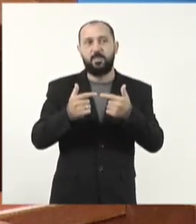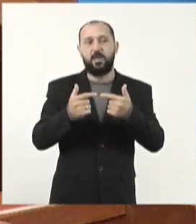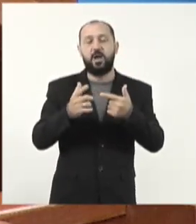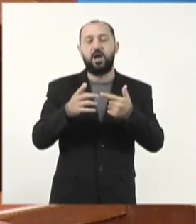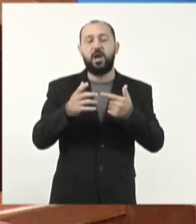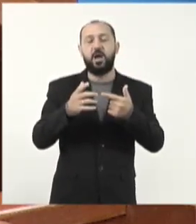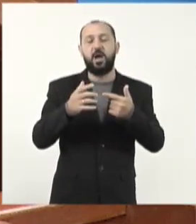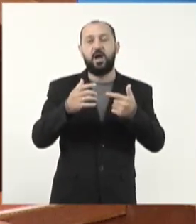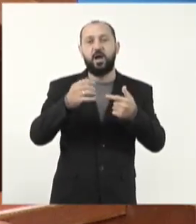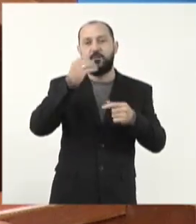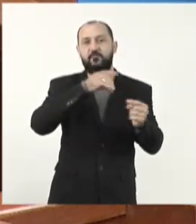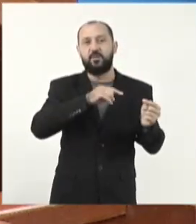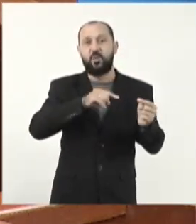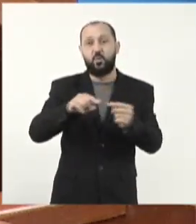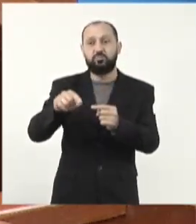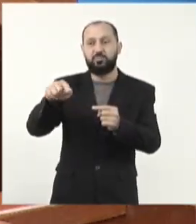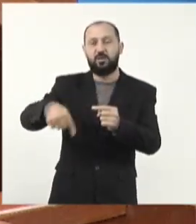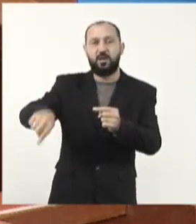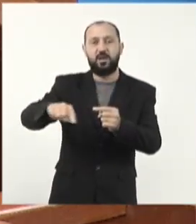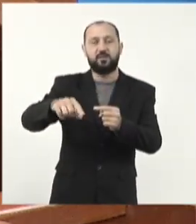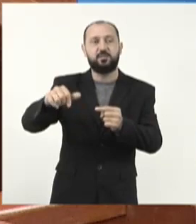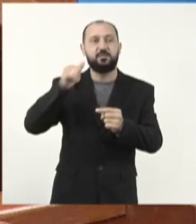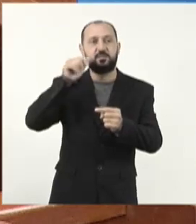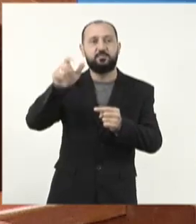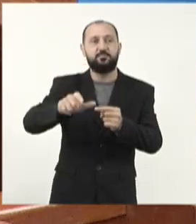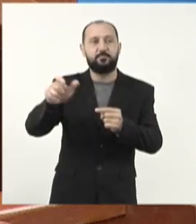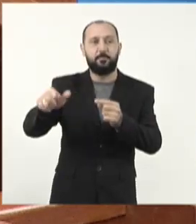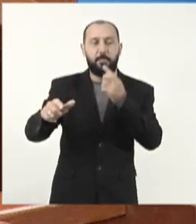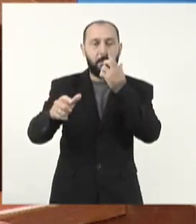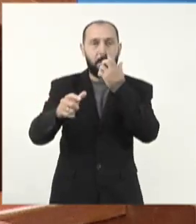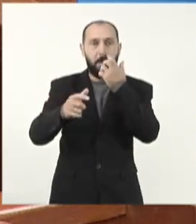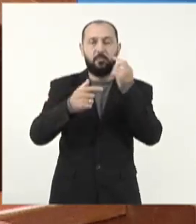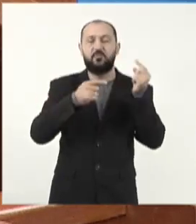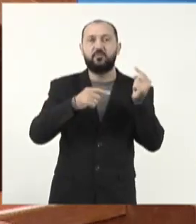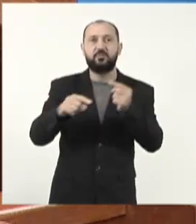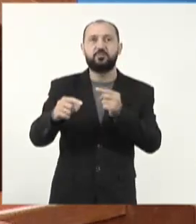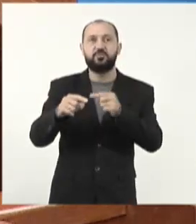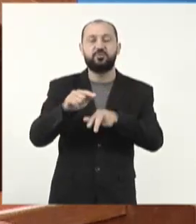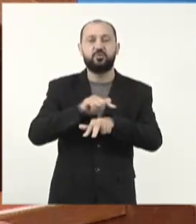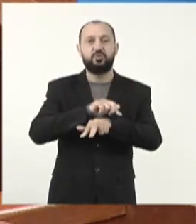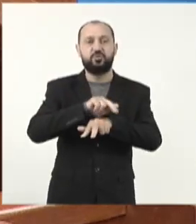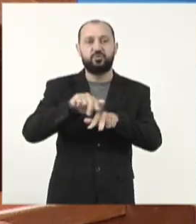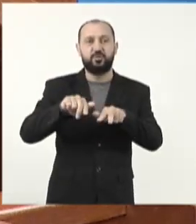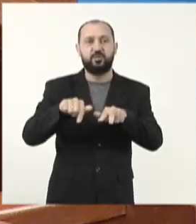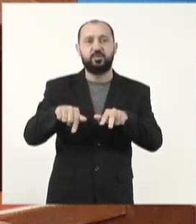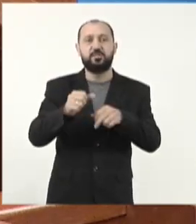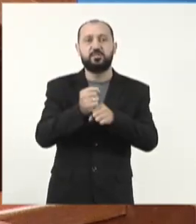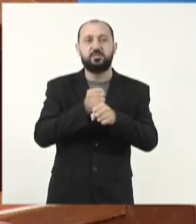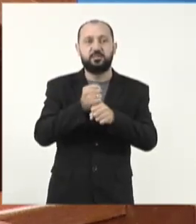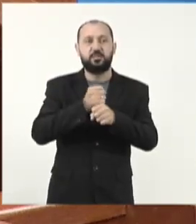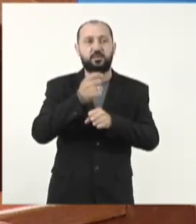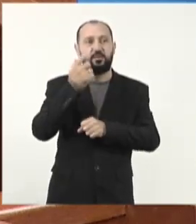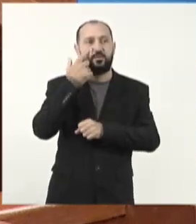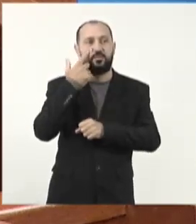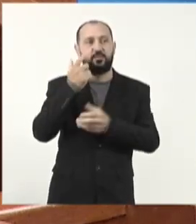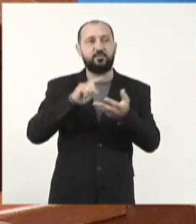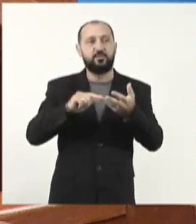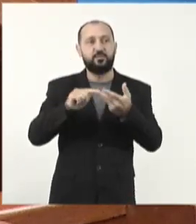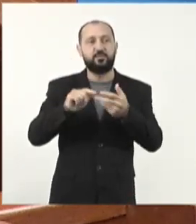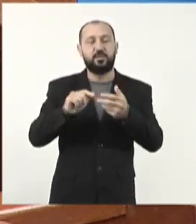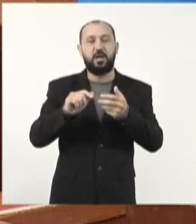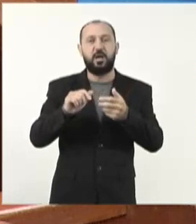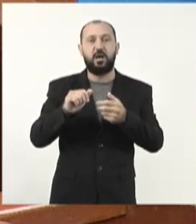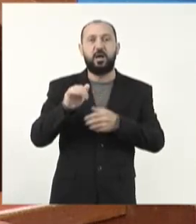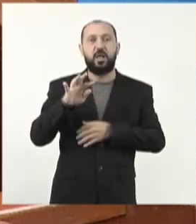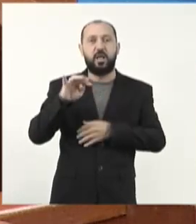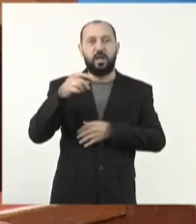violência voltada contra as mulheres, né, que é a chamada violência política de gênero. Neste ano, nós vimos aqui vários atos,